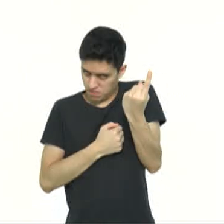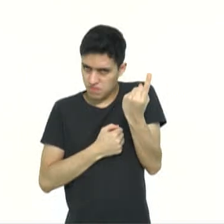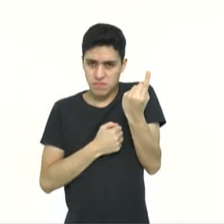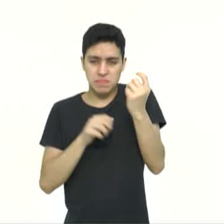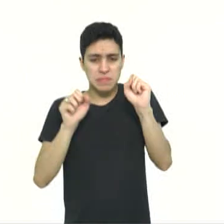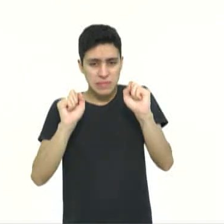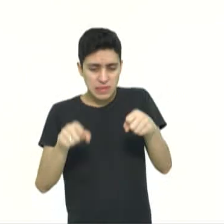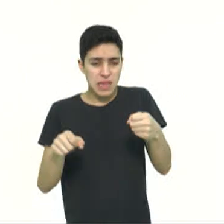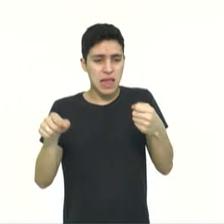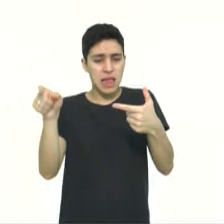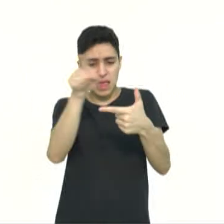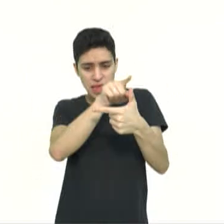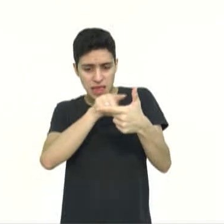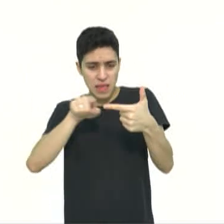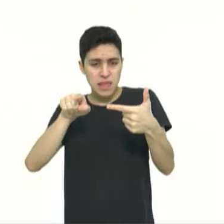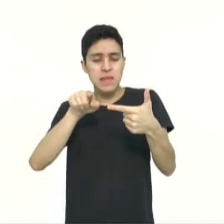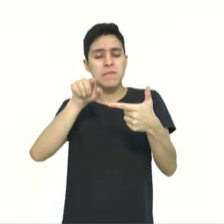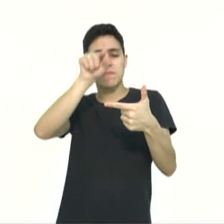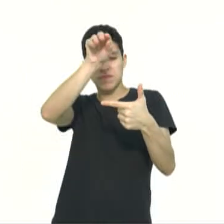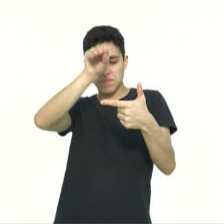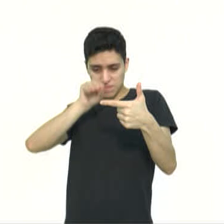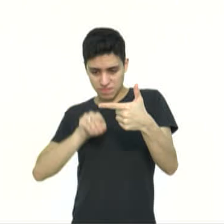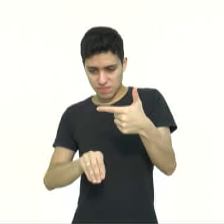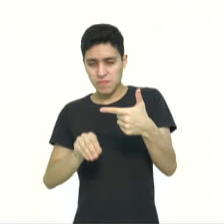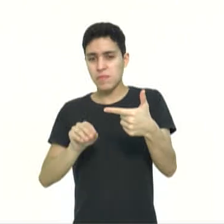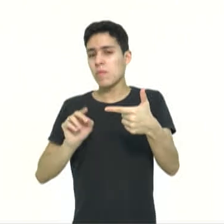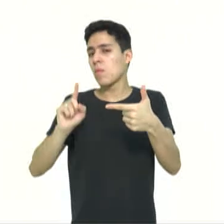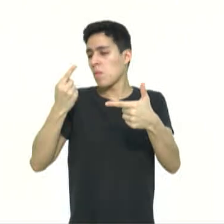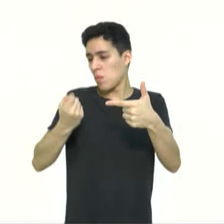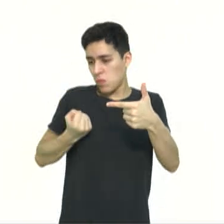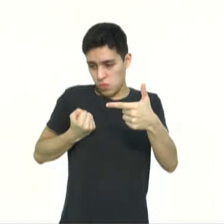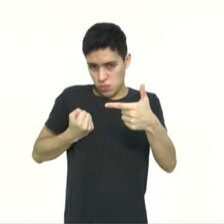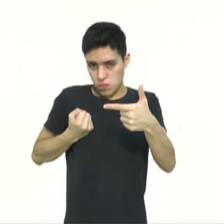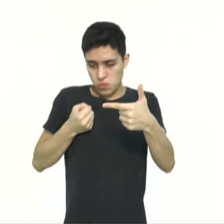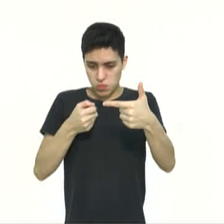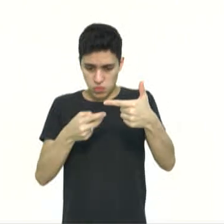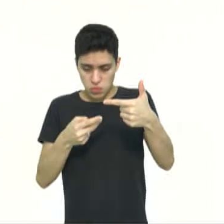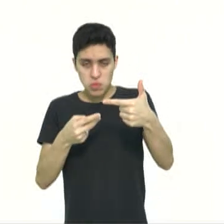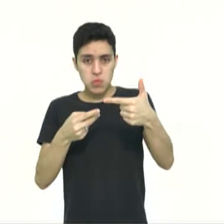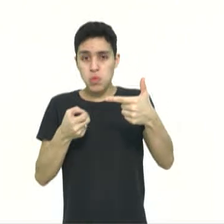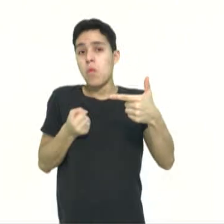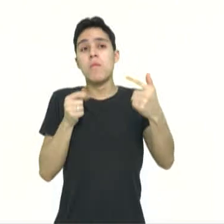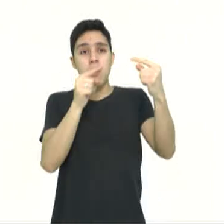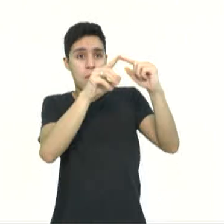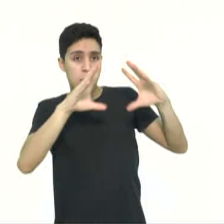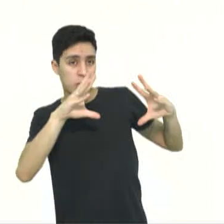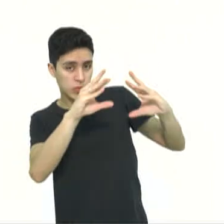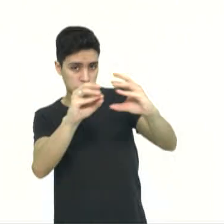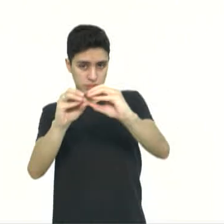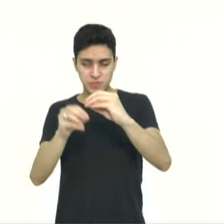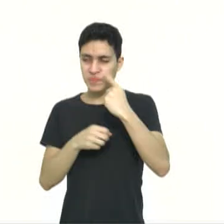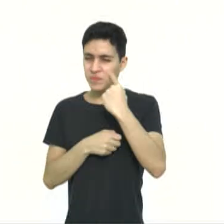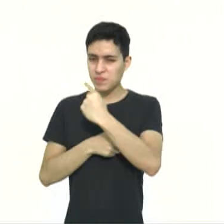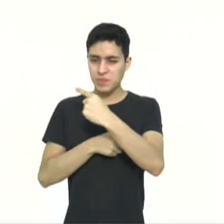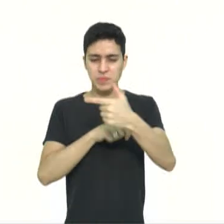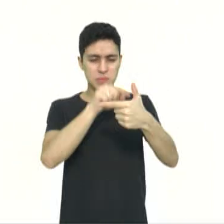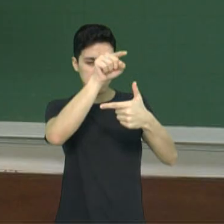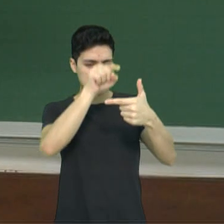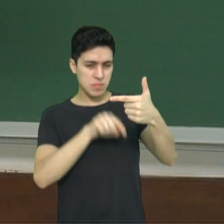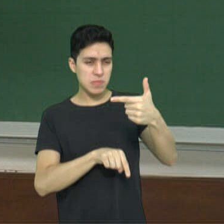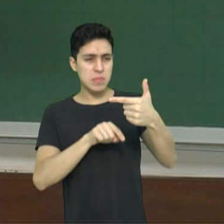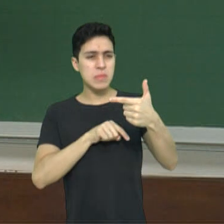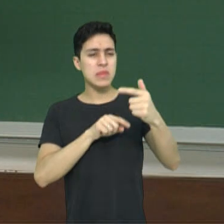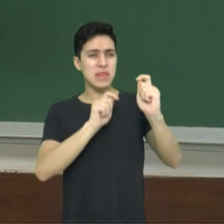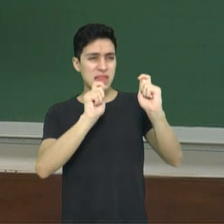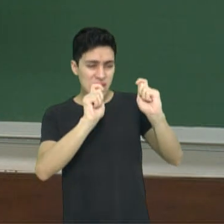dividir a equação inteira por um múltiplo comum, ok? Então, nós acabamos de enxergar que a equação 1 tem múltiplo